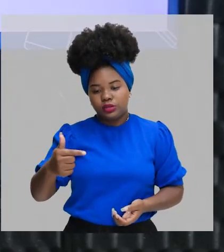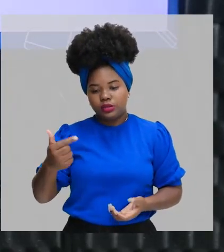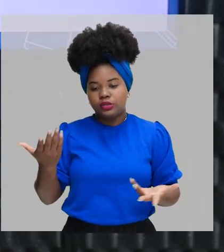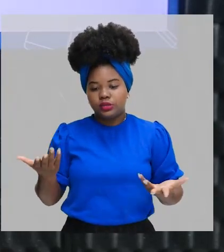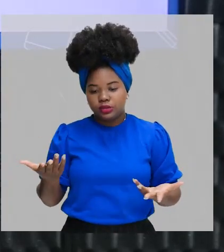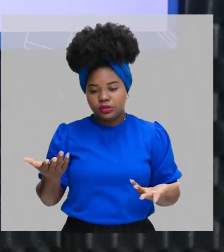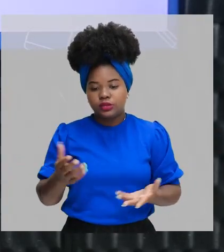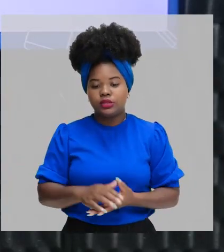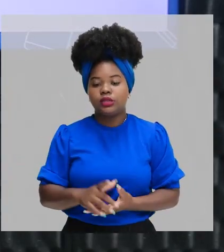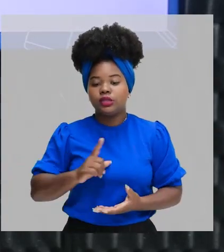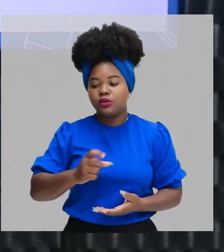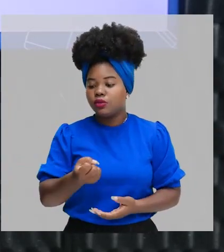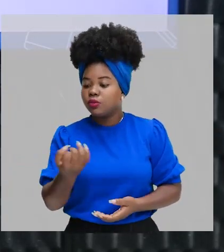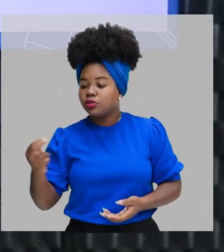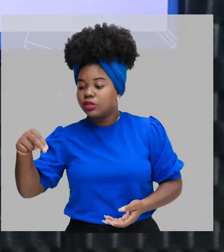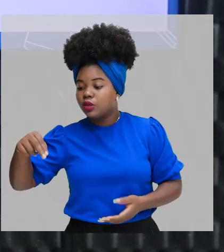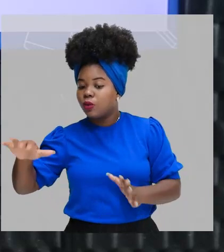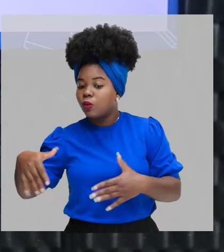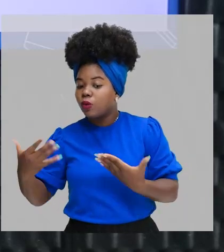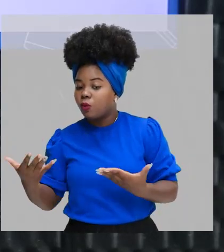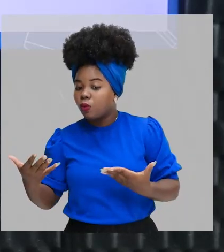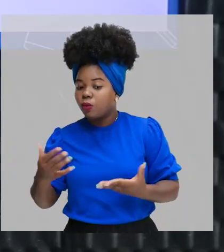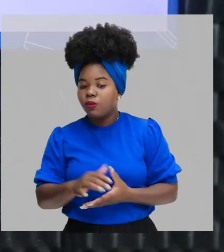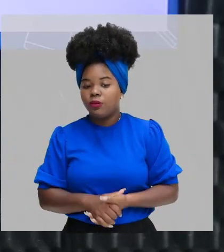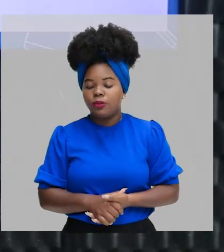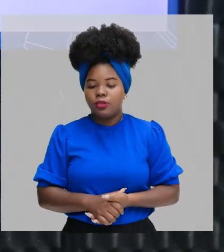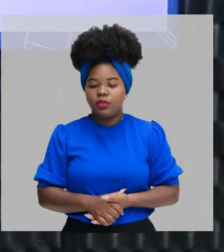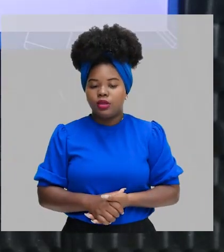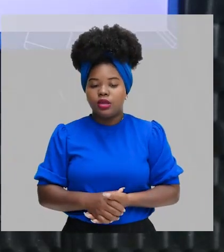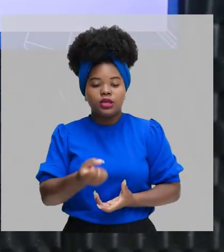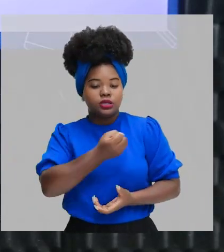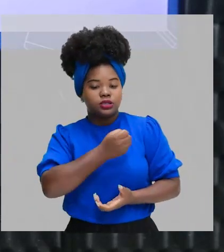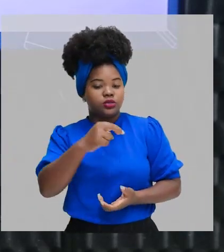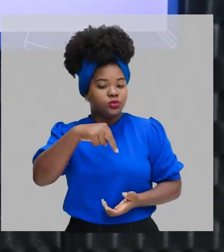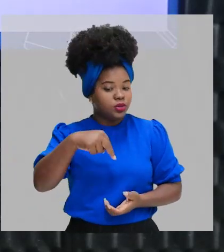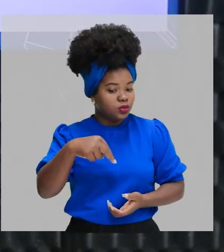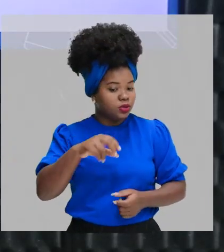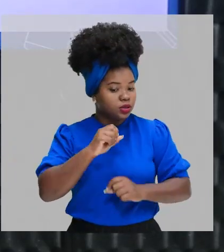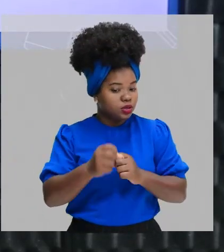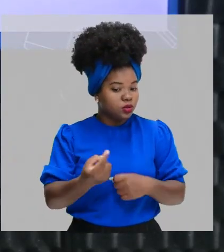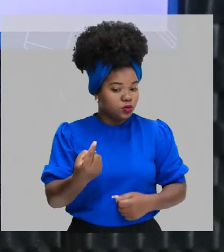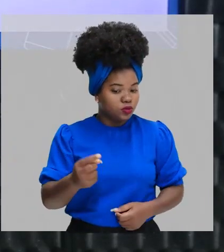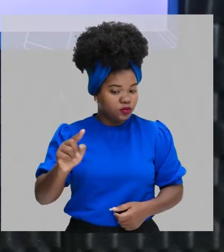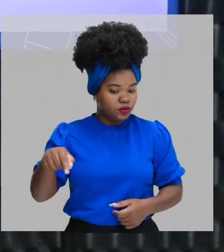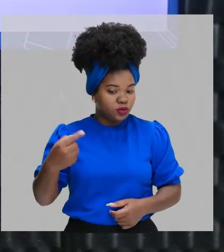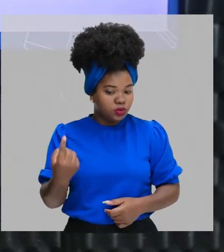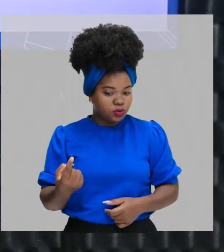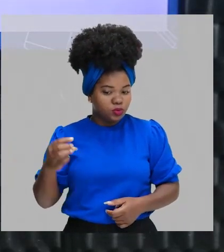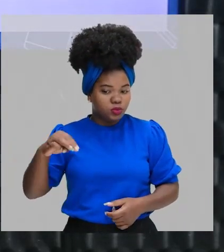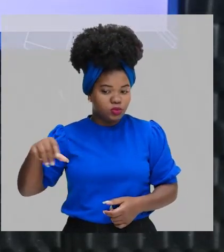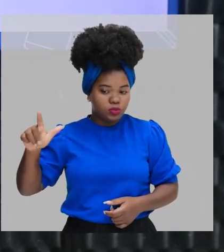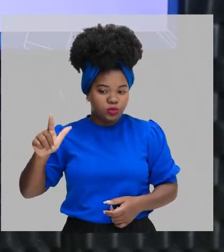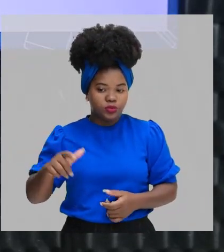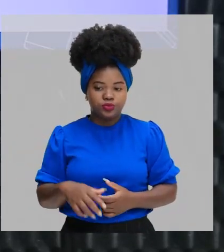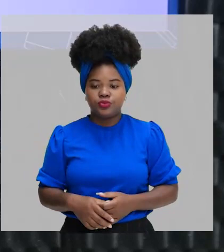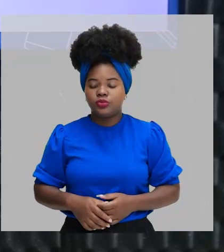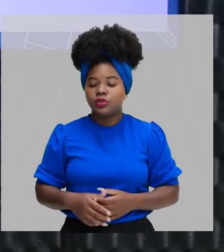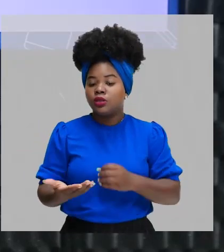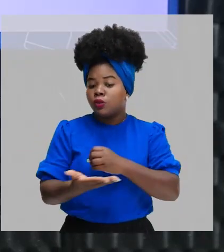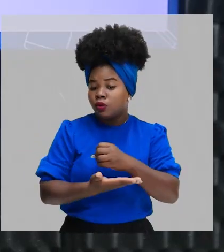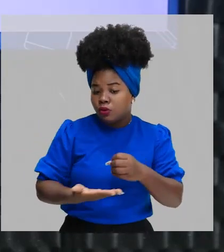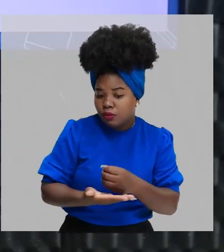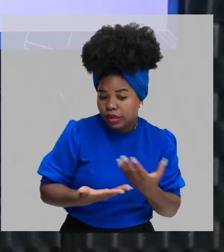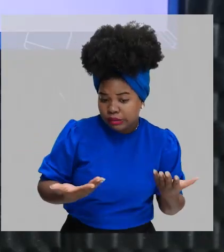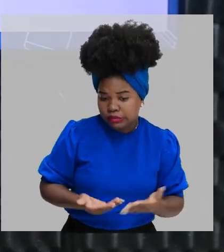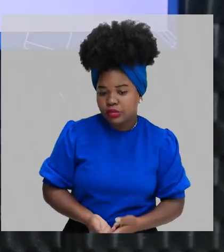uma quantidade N de nitrogênio. Esse valor N vale 1,1 mol. Então, com base